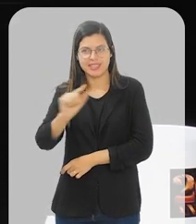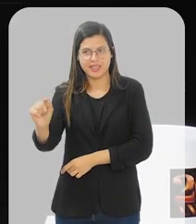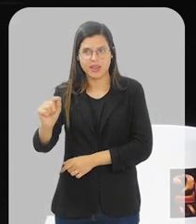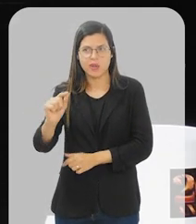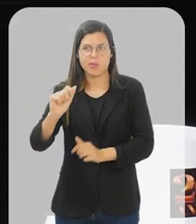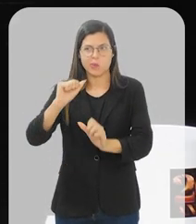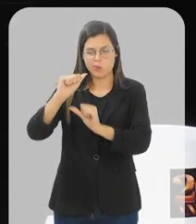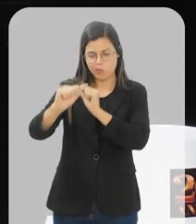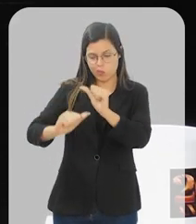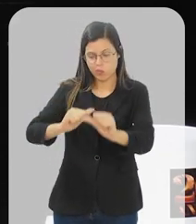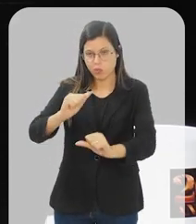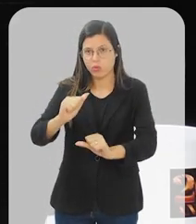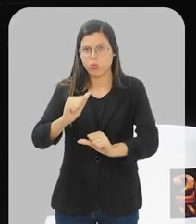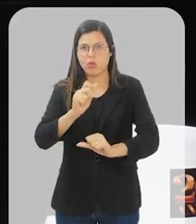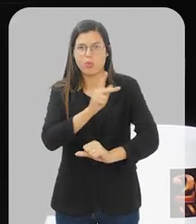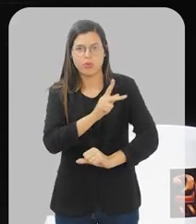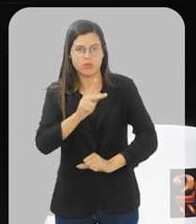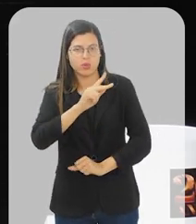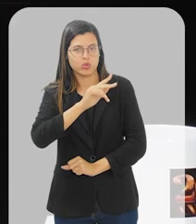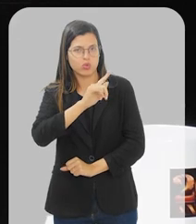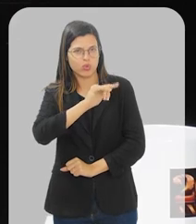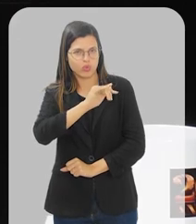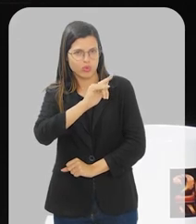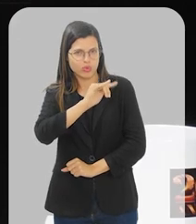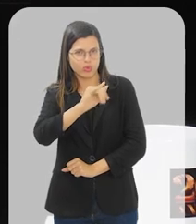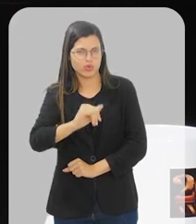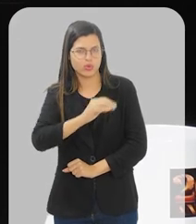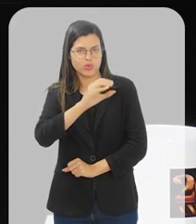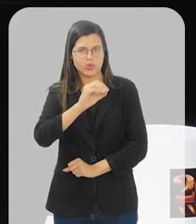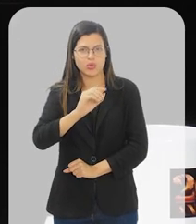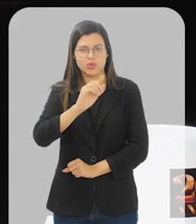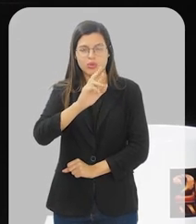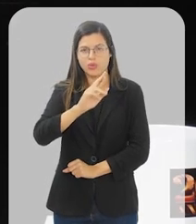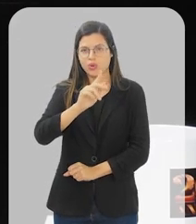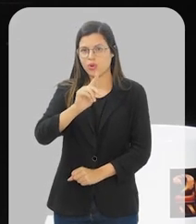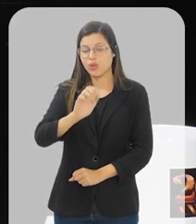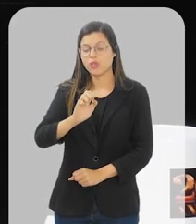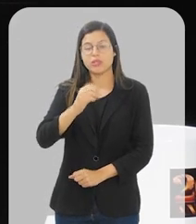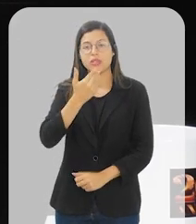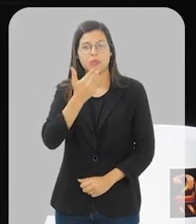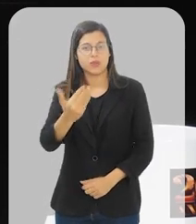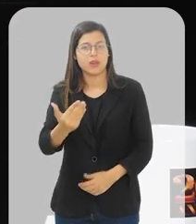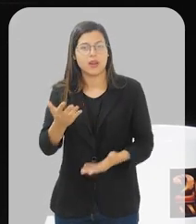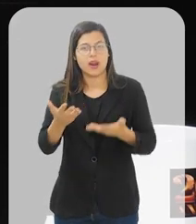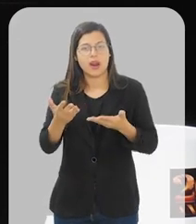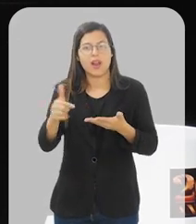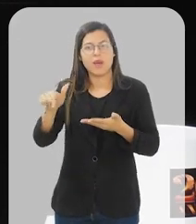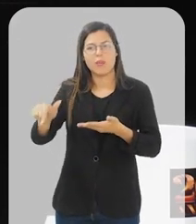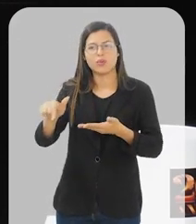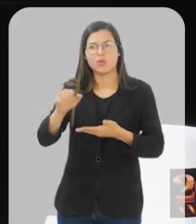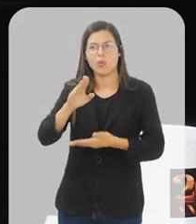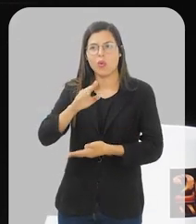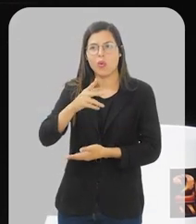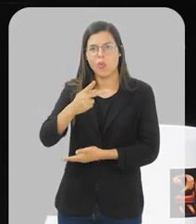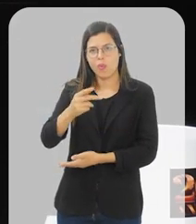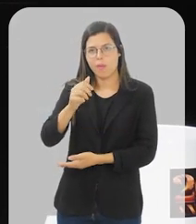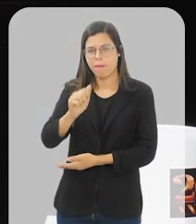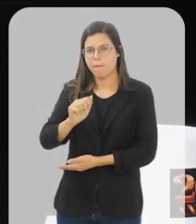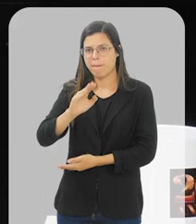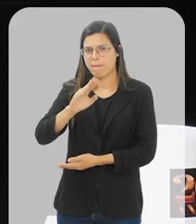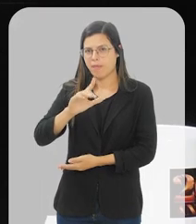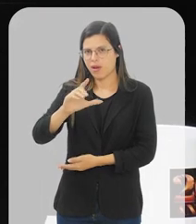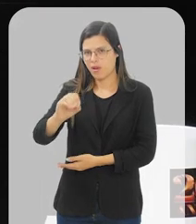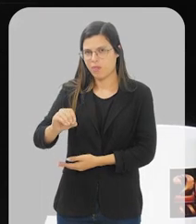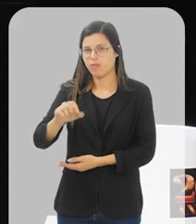Aí entrou o mestre Jorjão, o Jorjão saiu e os ritmistas me pediram, queremos o